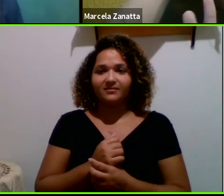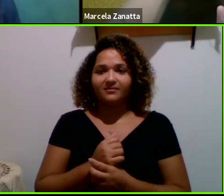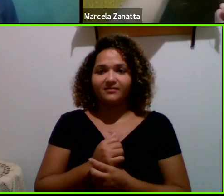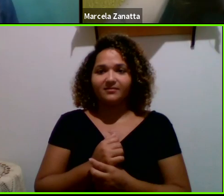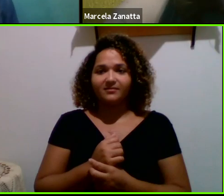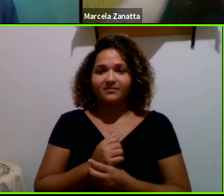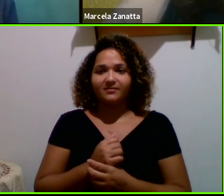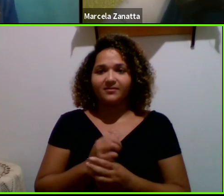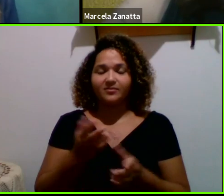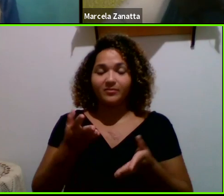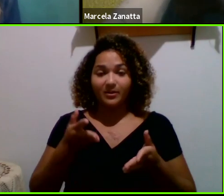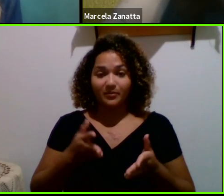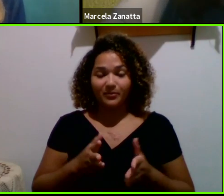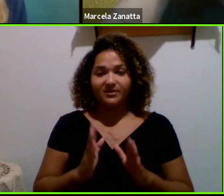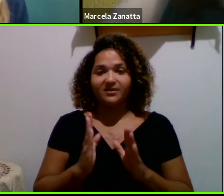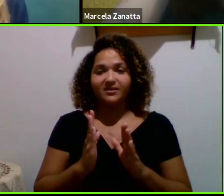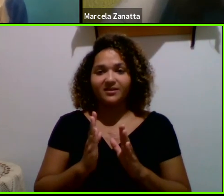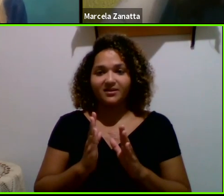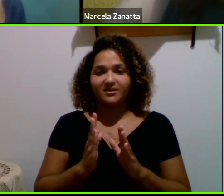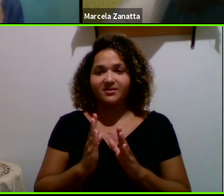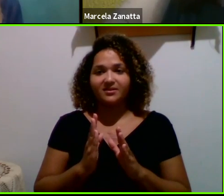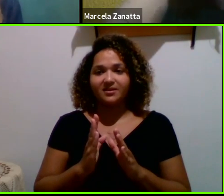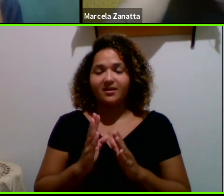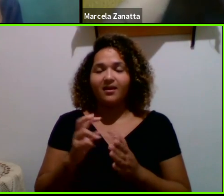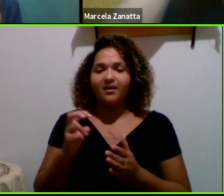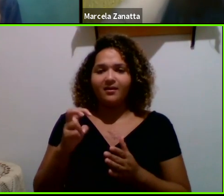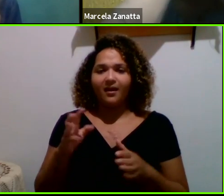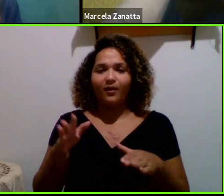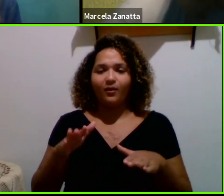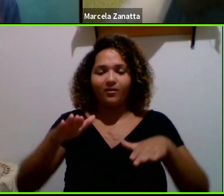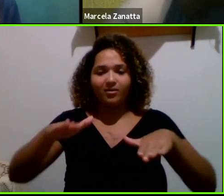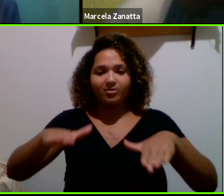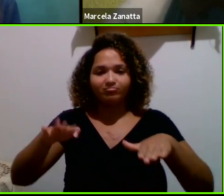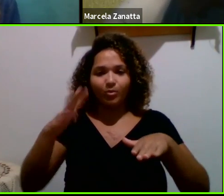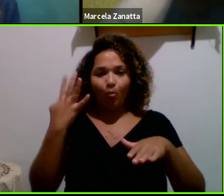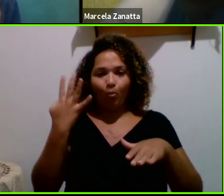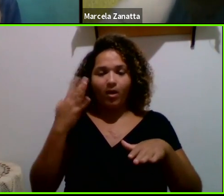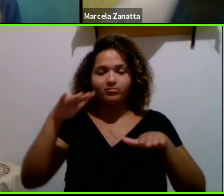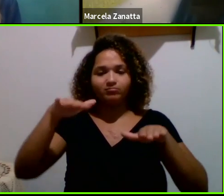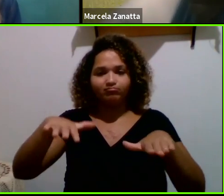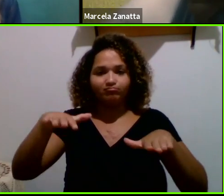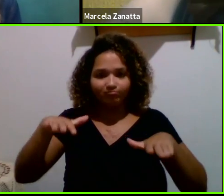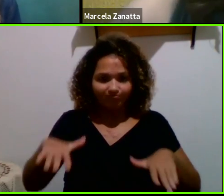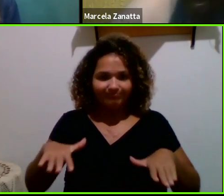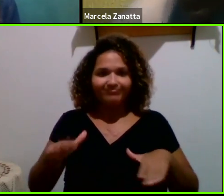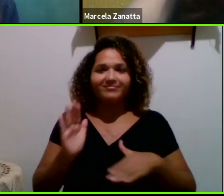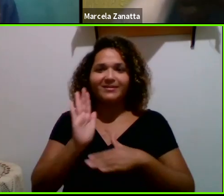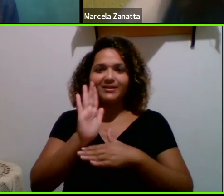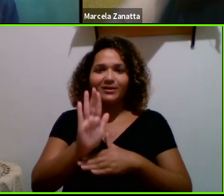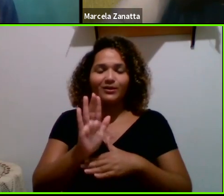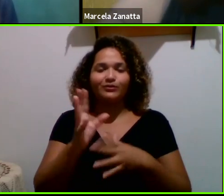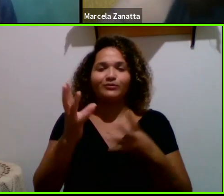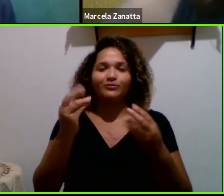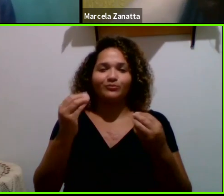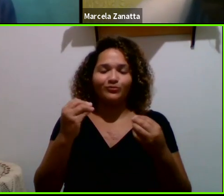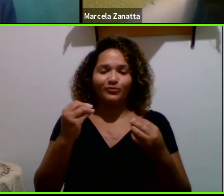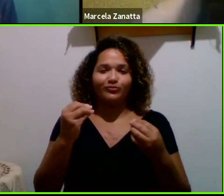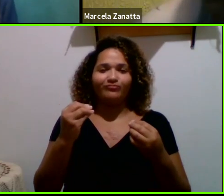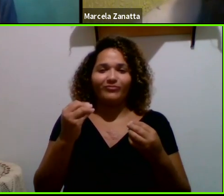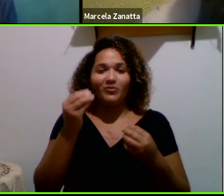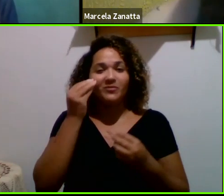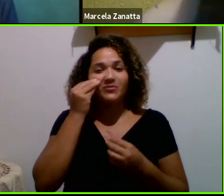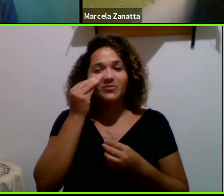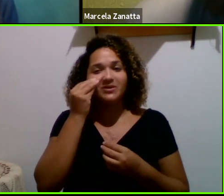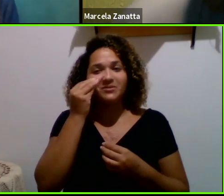ali para poder nascer, e a posição de 4 apoios, ela resolve, né, Carol? Não sei como que é a sua experiência, mas a nossa experiência, 4 apoios é uma